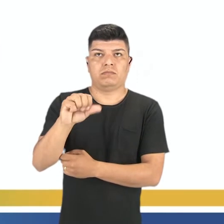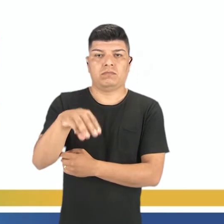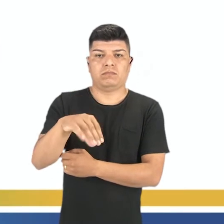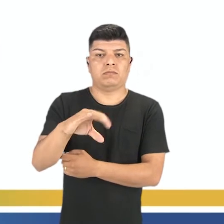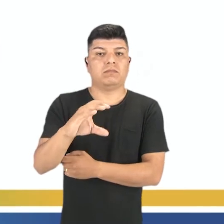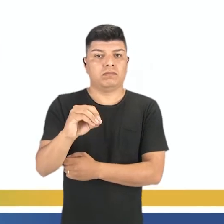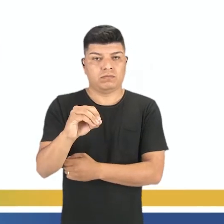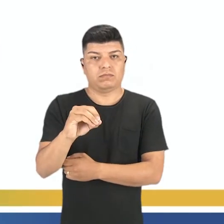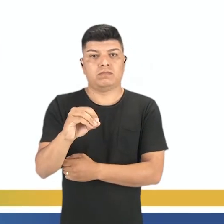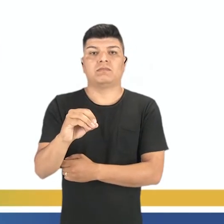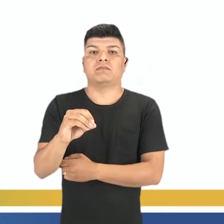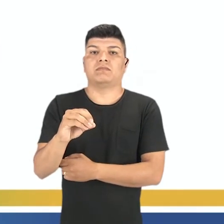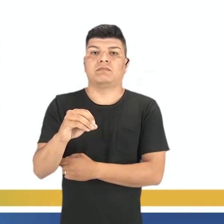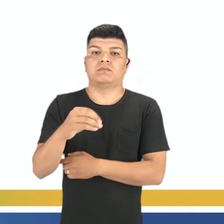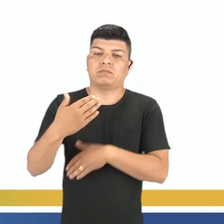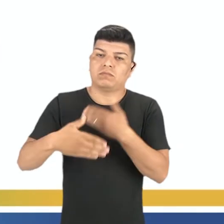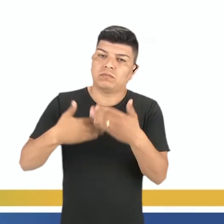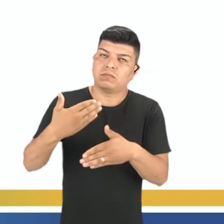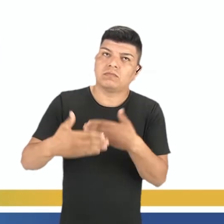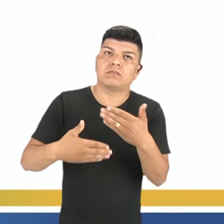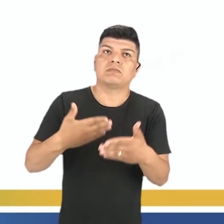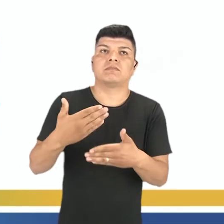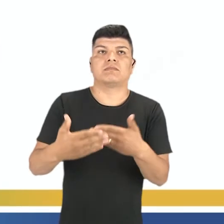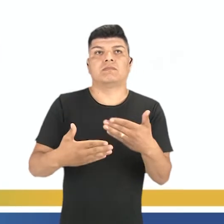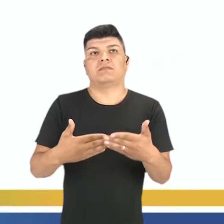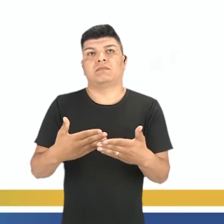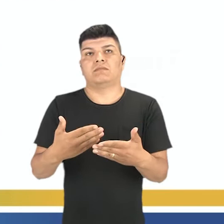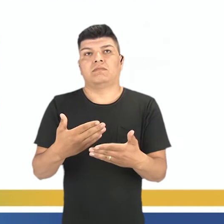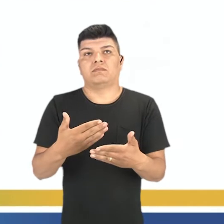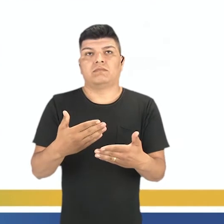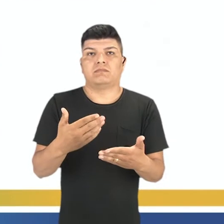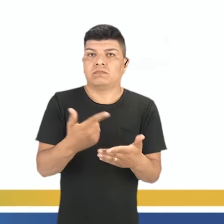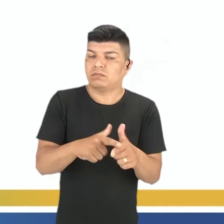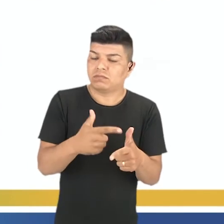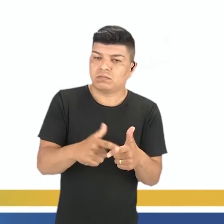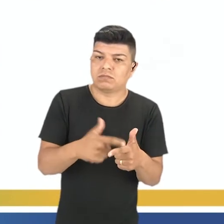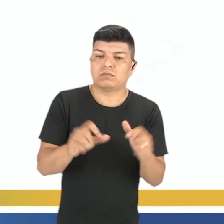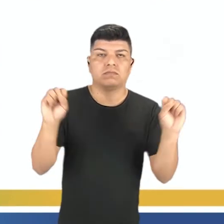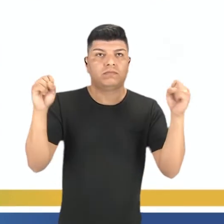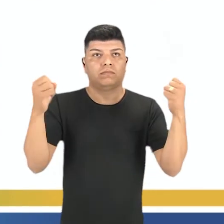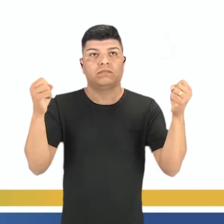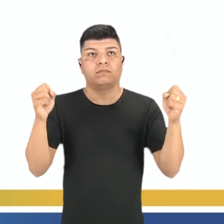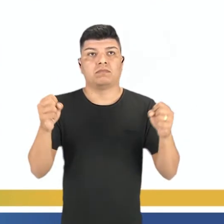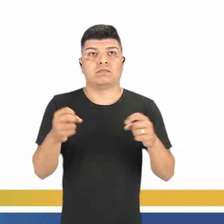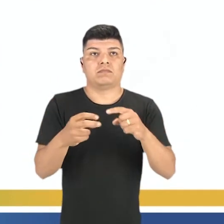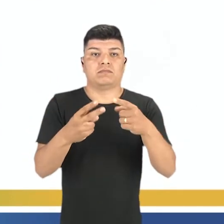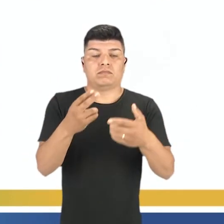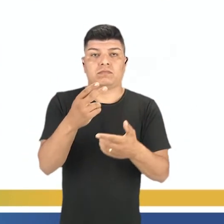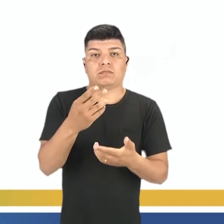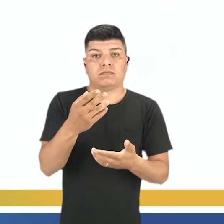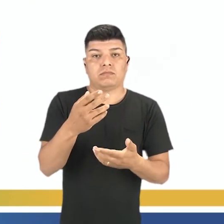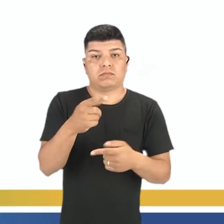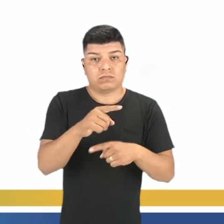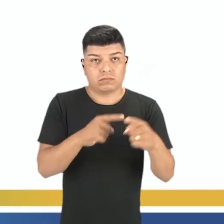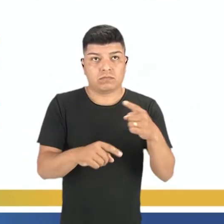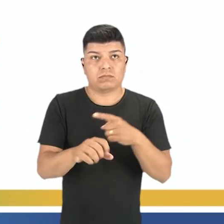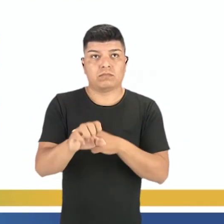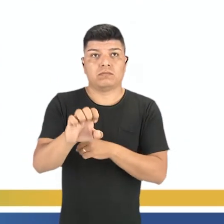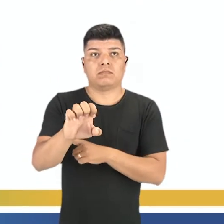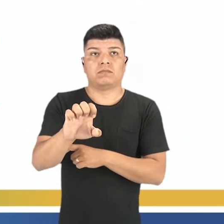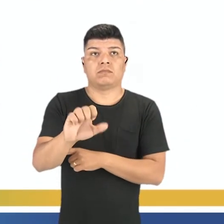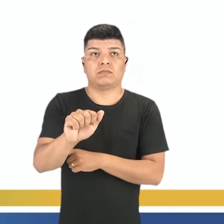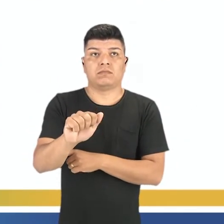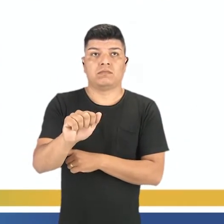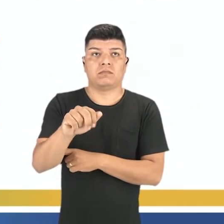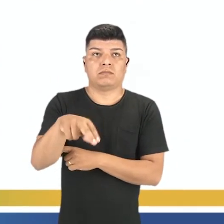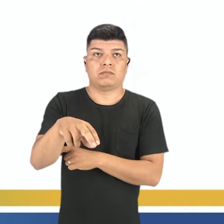prolongado, sem afetar a qualidade do exercício. Ela pode ser dividida em anaeróbica, sem a presença de oxigênio, a aeróbica com